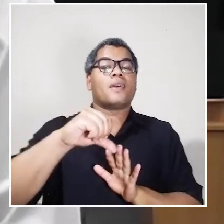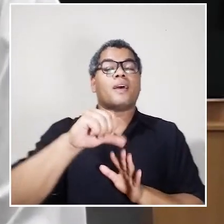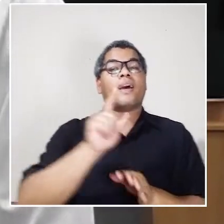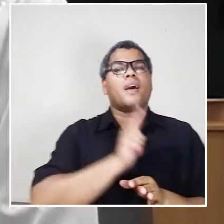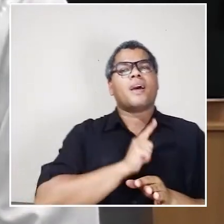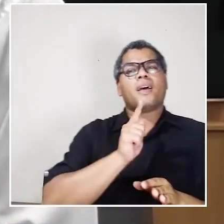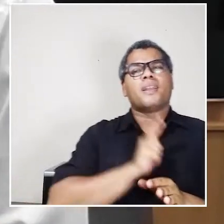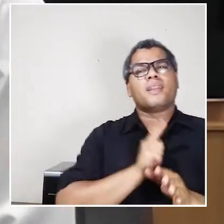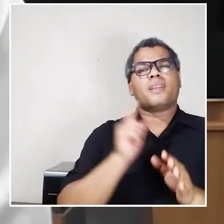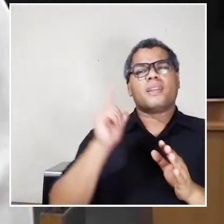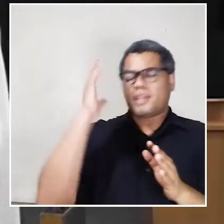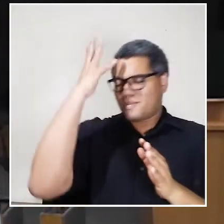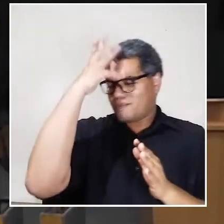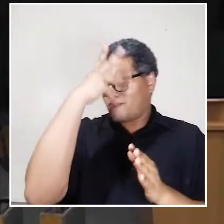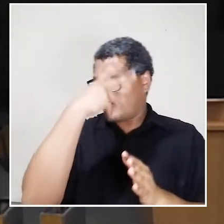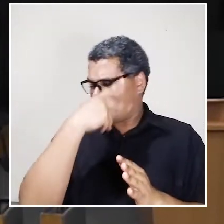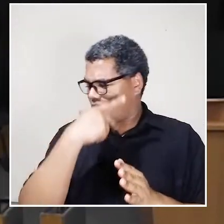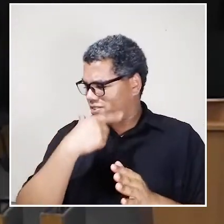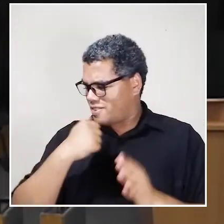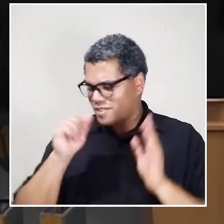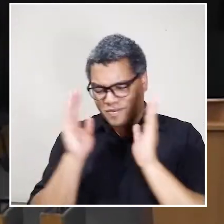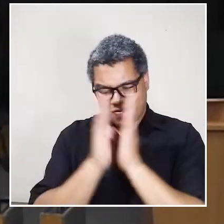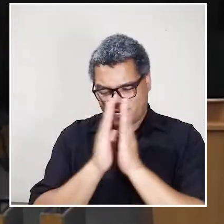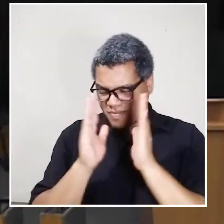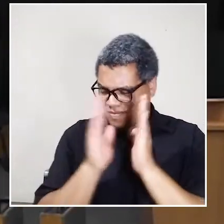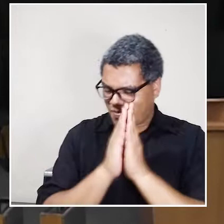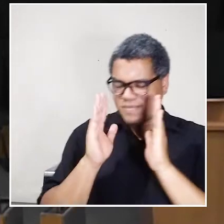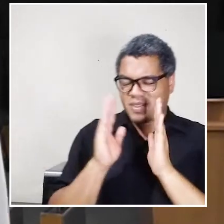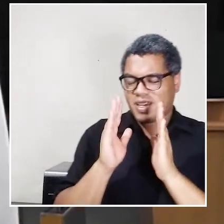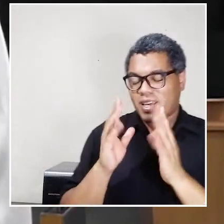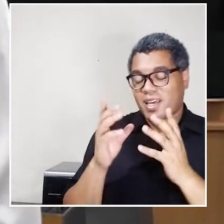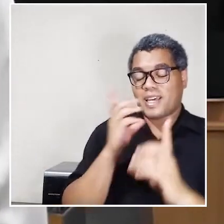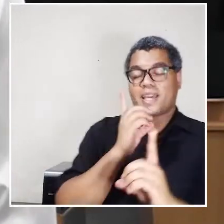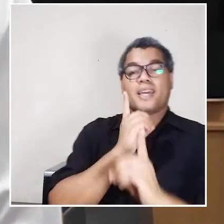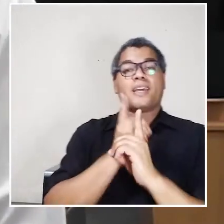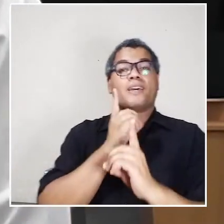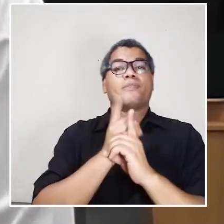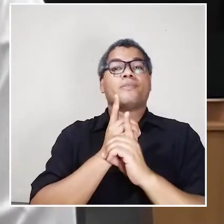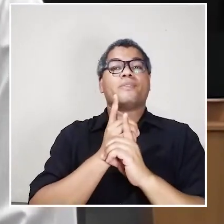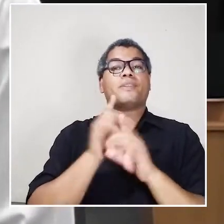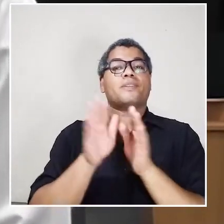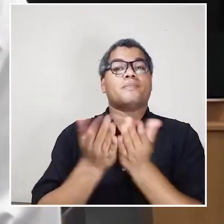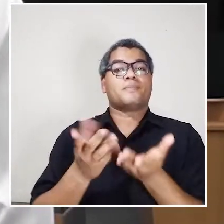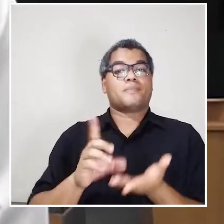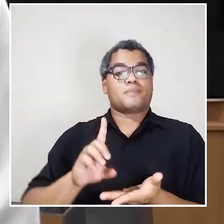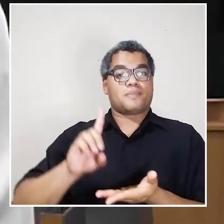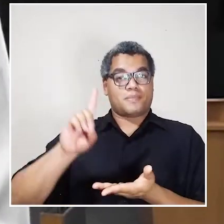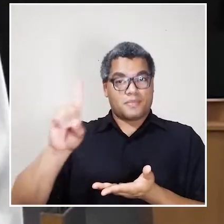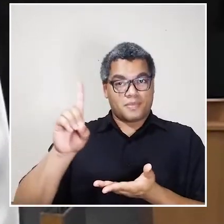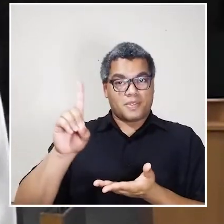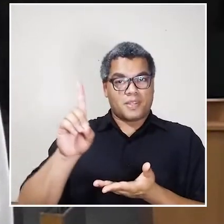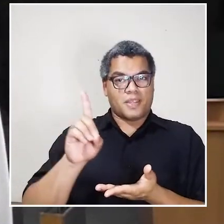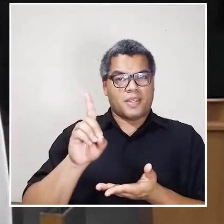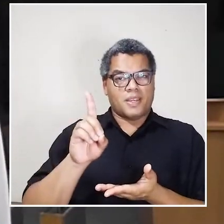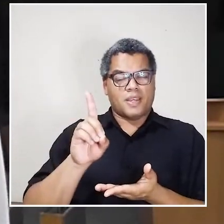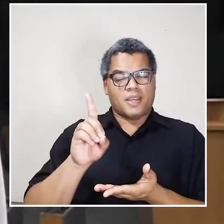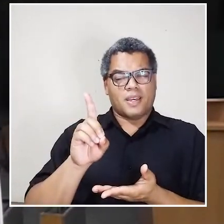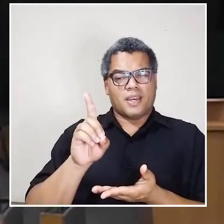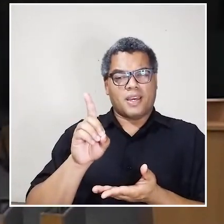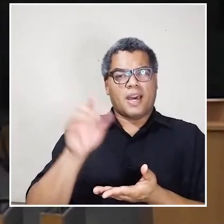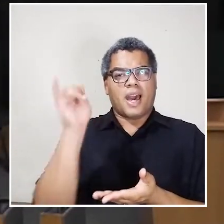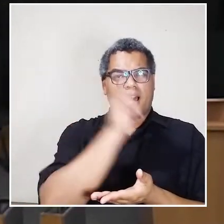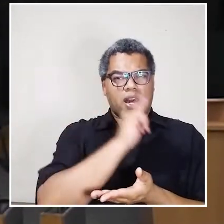das mais lindas e tocantes orações que encontramos na palavra de Deus. Não